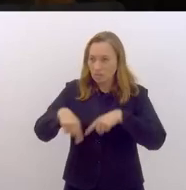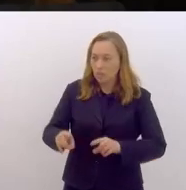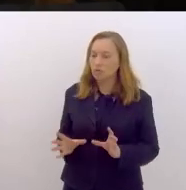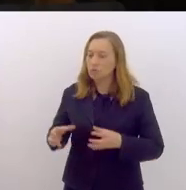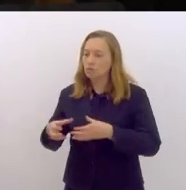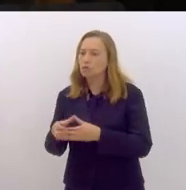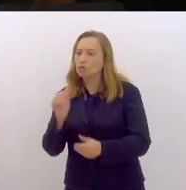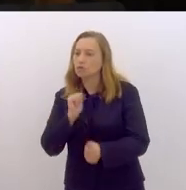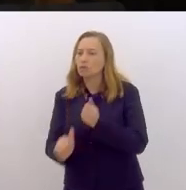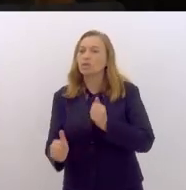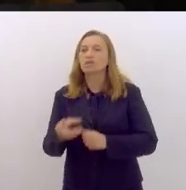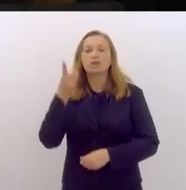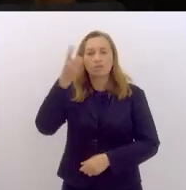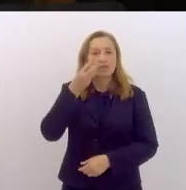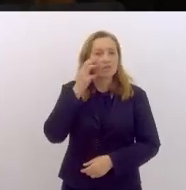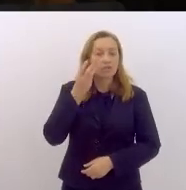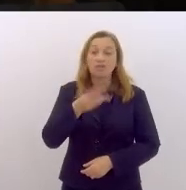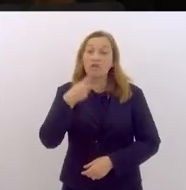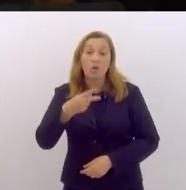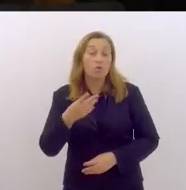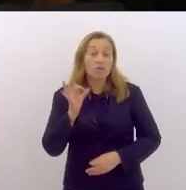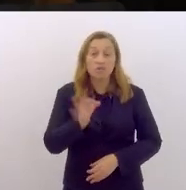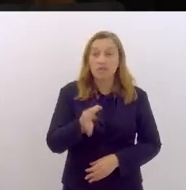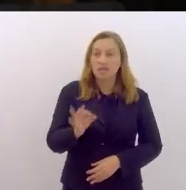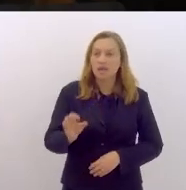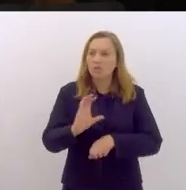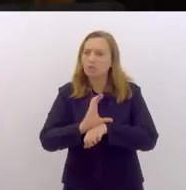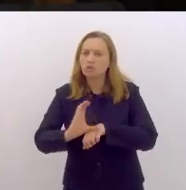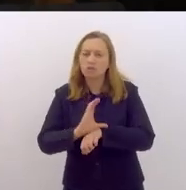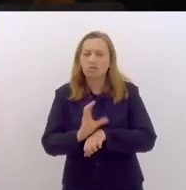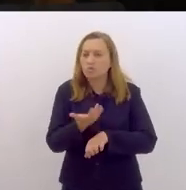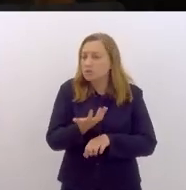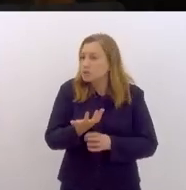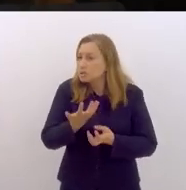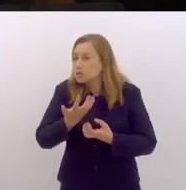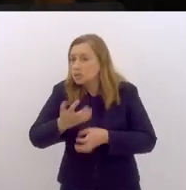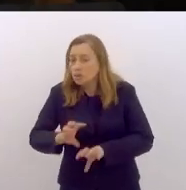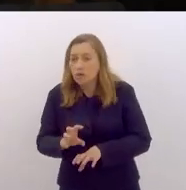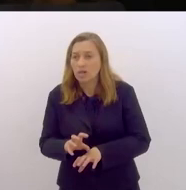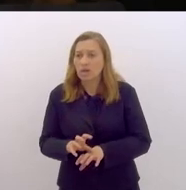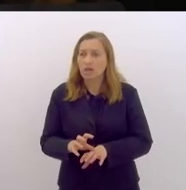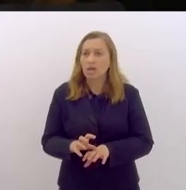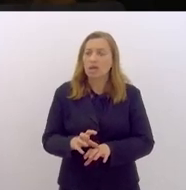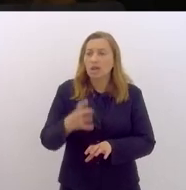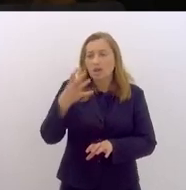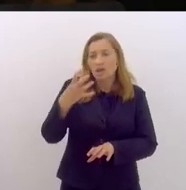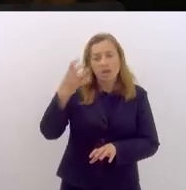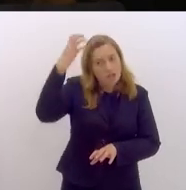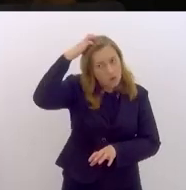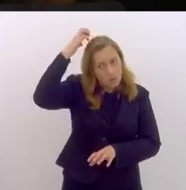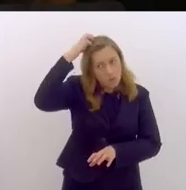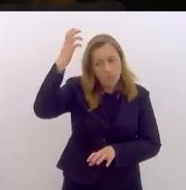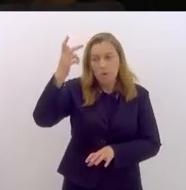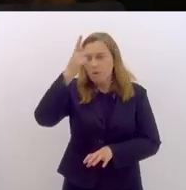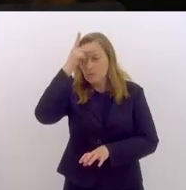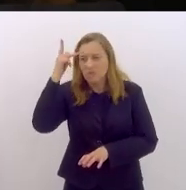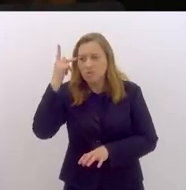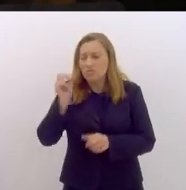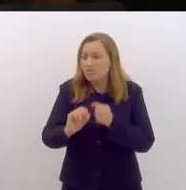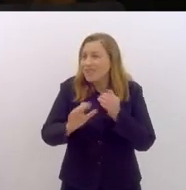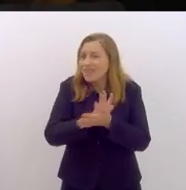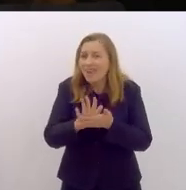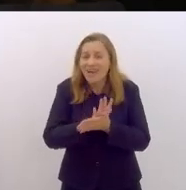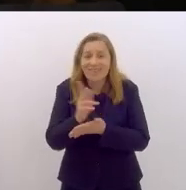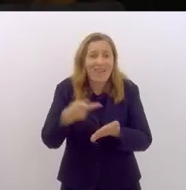O deputado Valdec foi muito firme. A Constituição não permite que se puna uma pessoa que não fez nada errado.